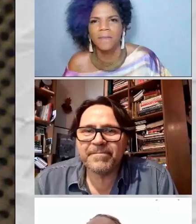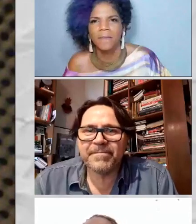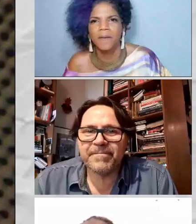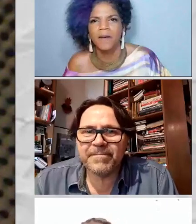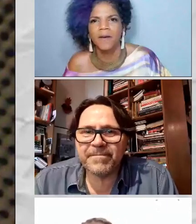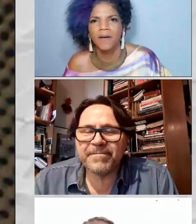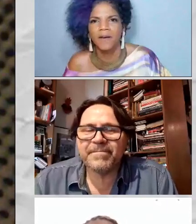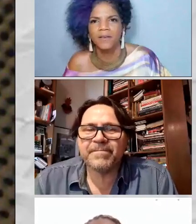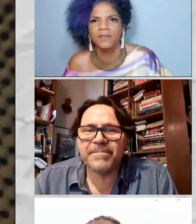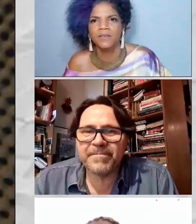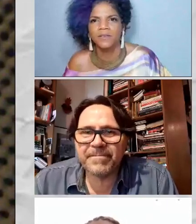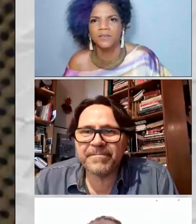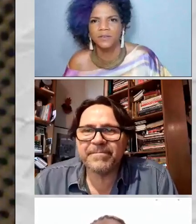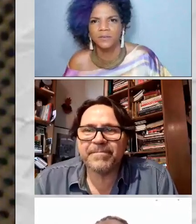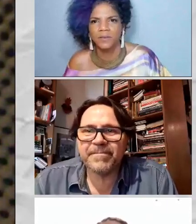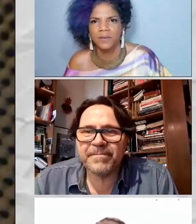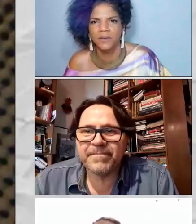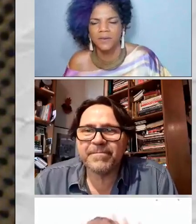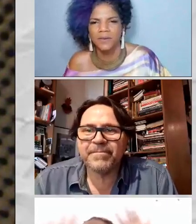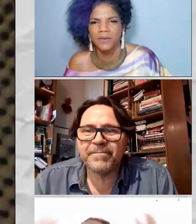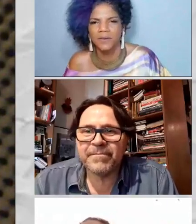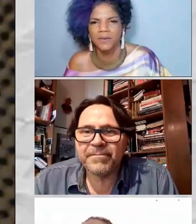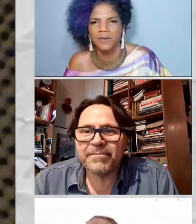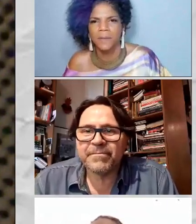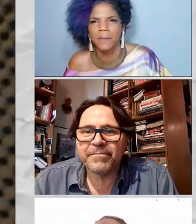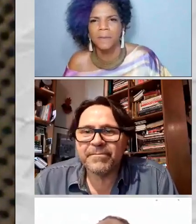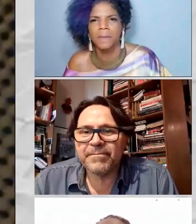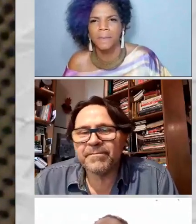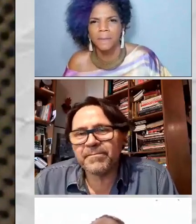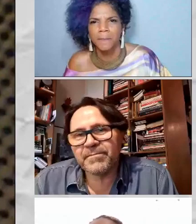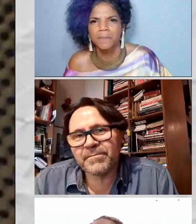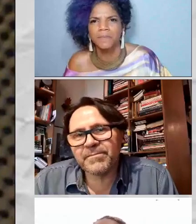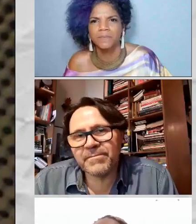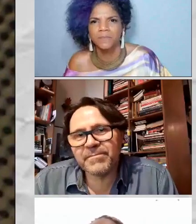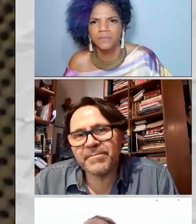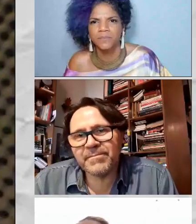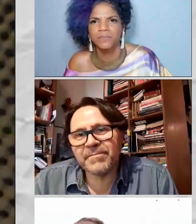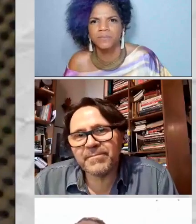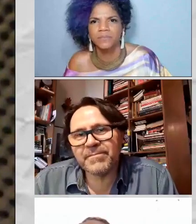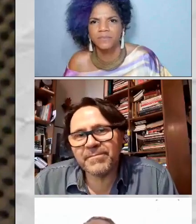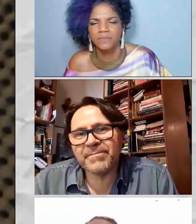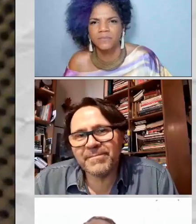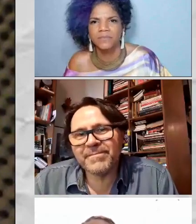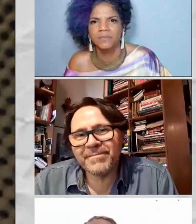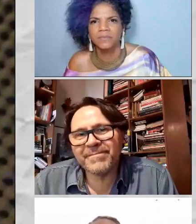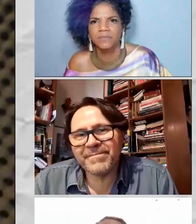aboli, abolição. Abo, abo,